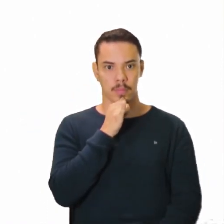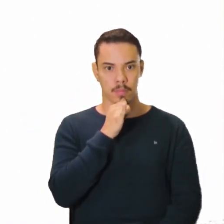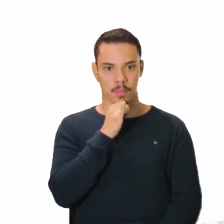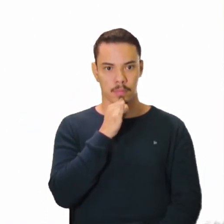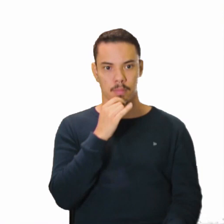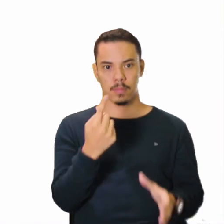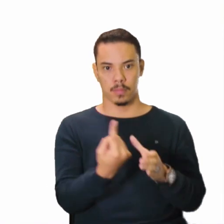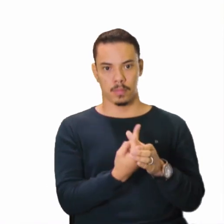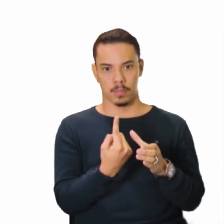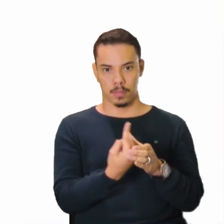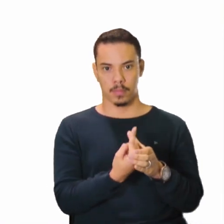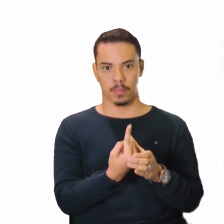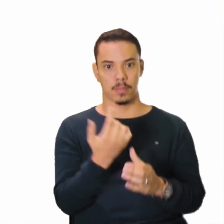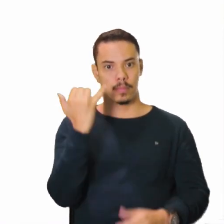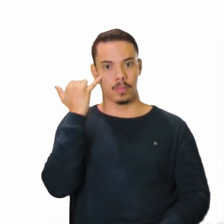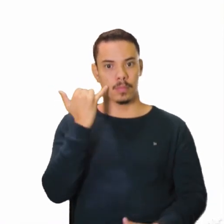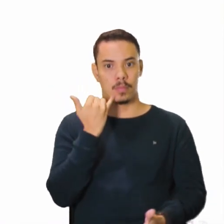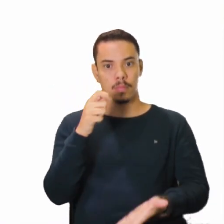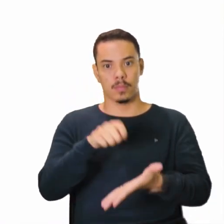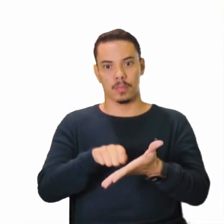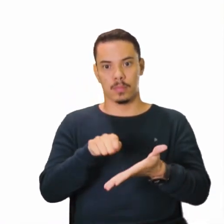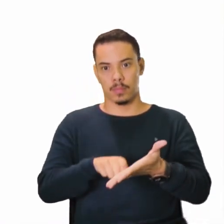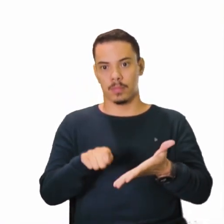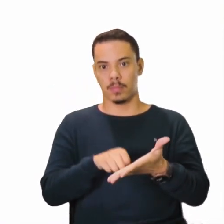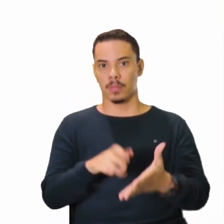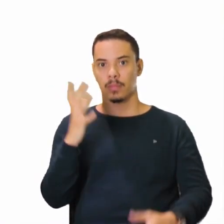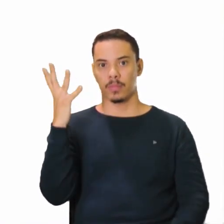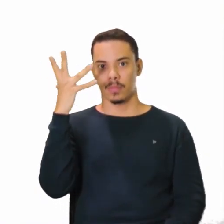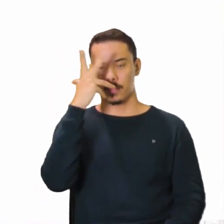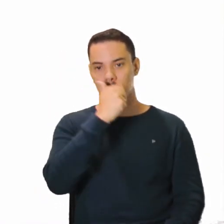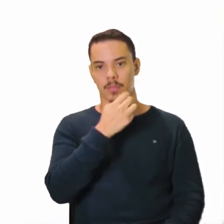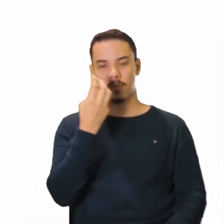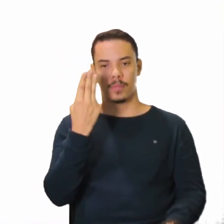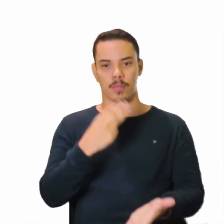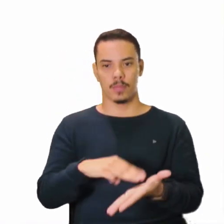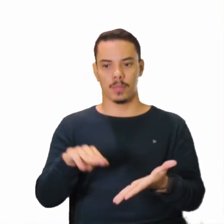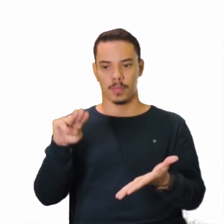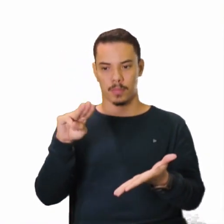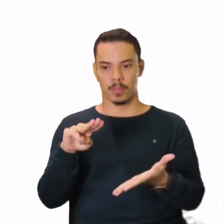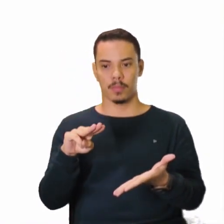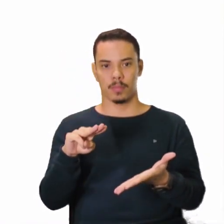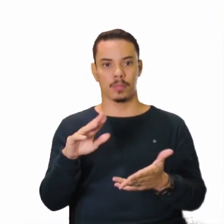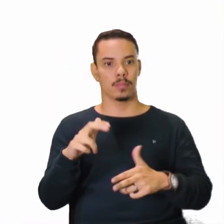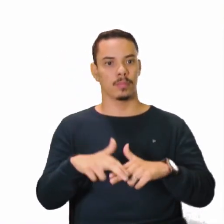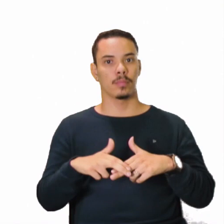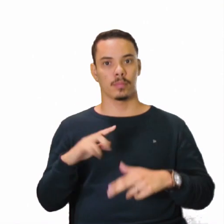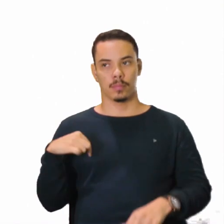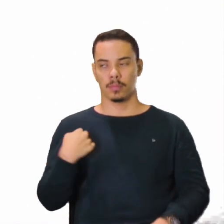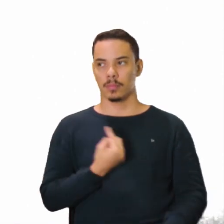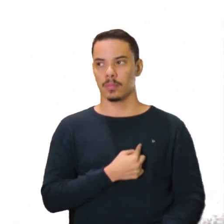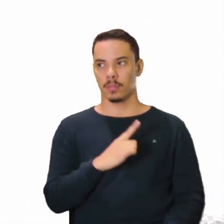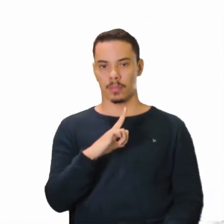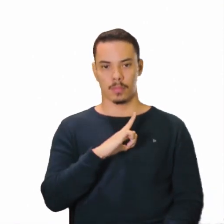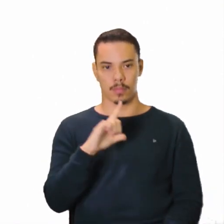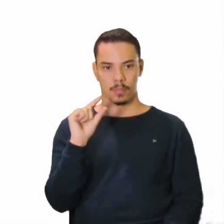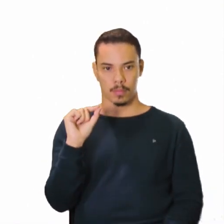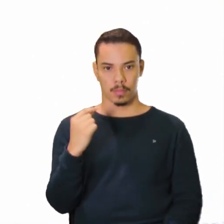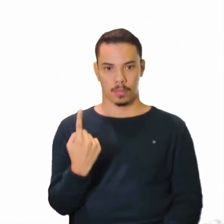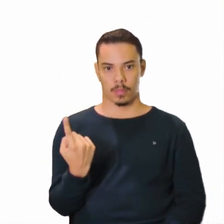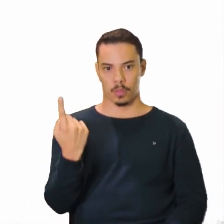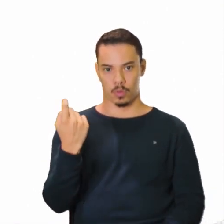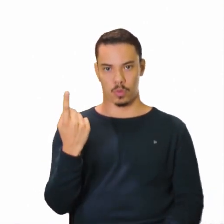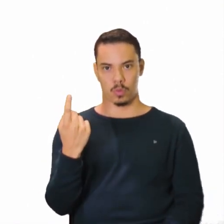no singular. João escreveu uma linda mensagem. Então, nós temos aqui um